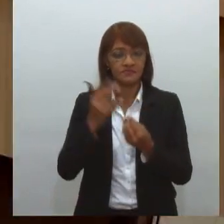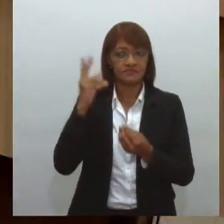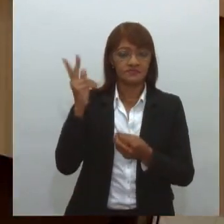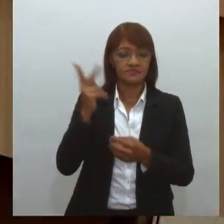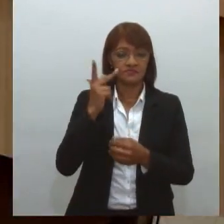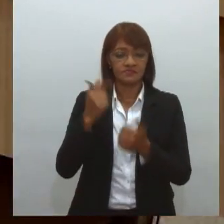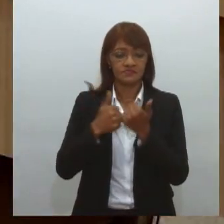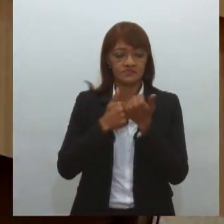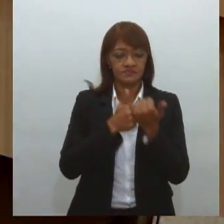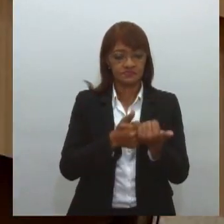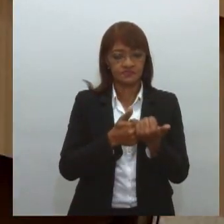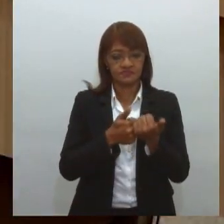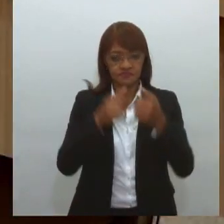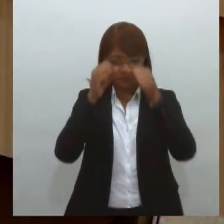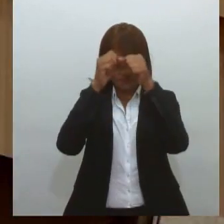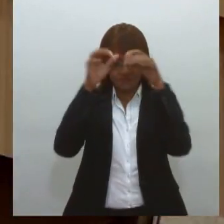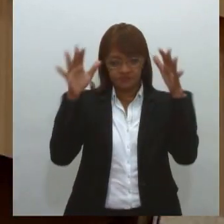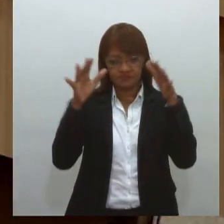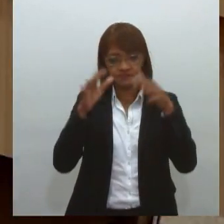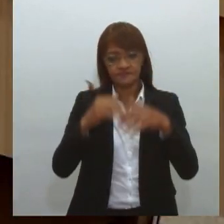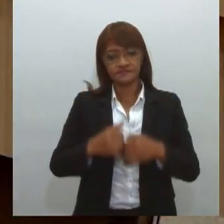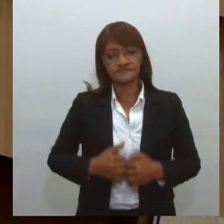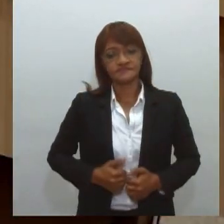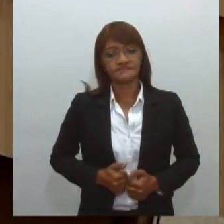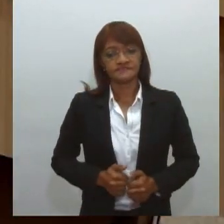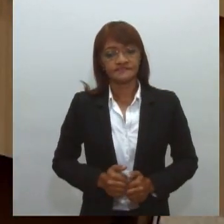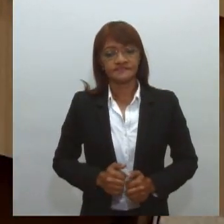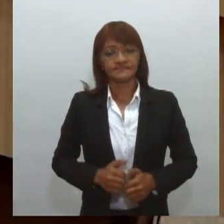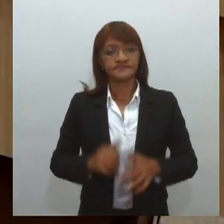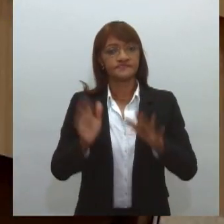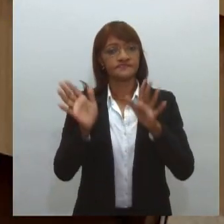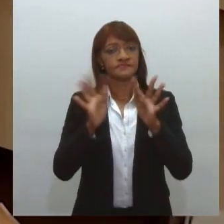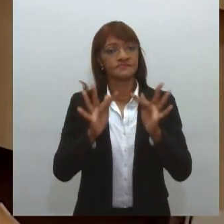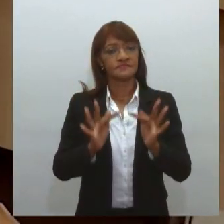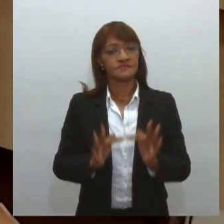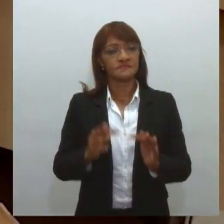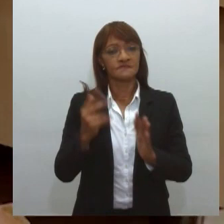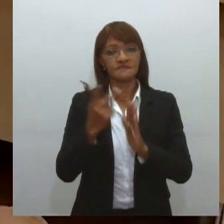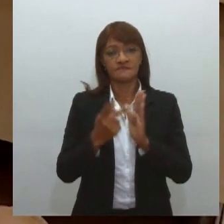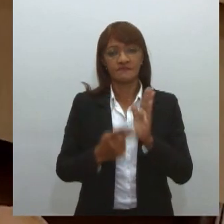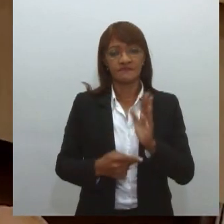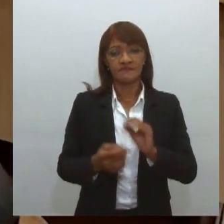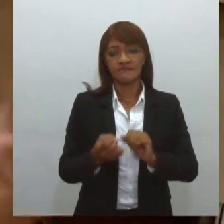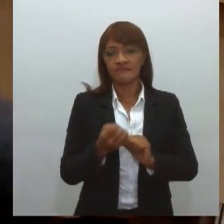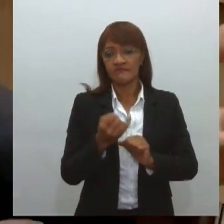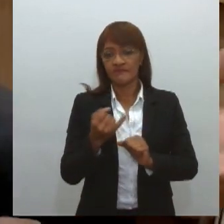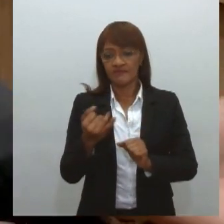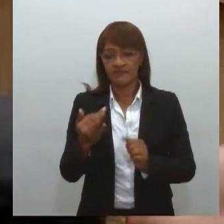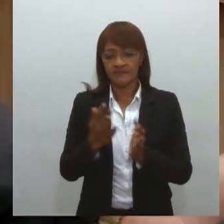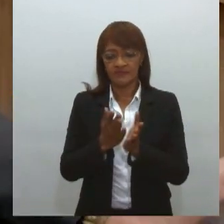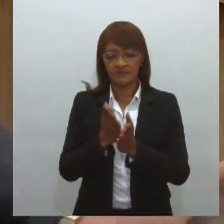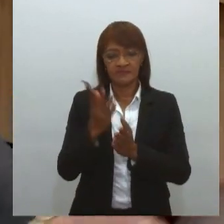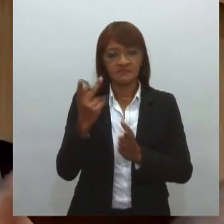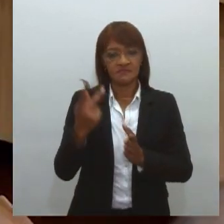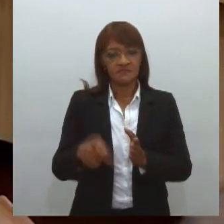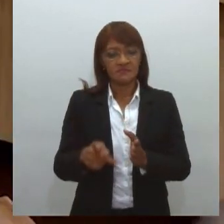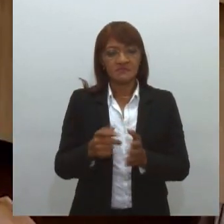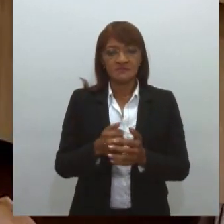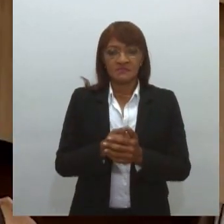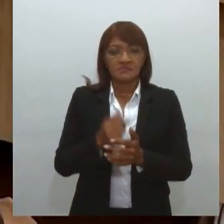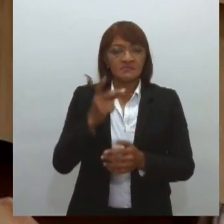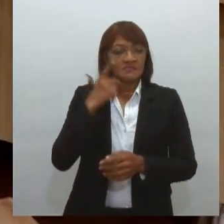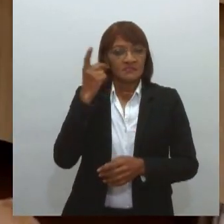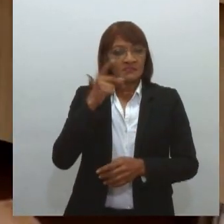autistas. Fiquei muito feliz com a grande quantidade de projetos de lei aprovados nessa casa, de autoria do deputado Luciano Pimentel, que é um